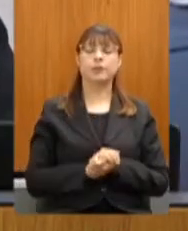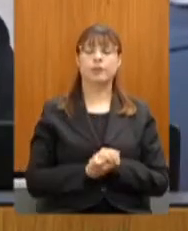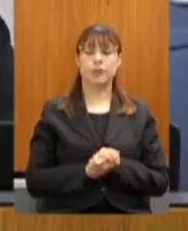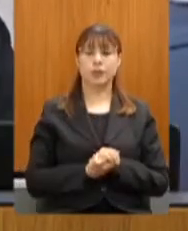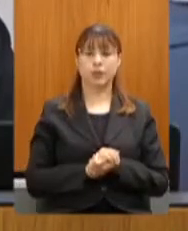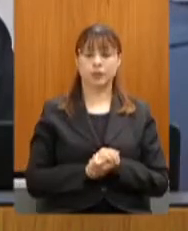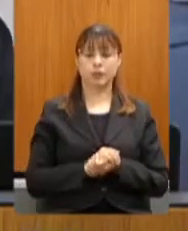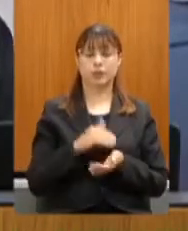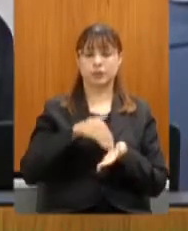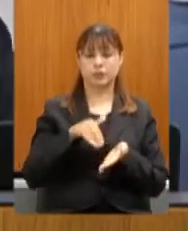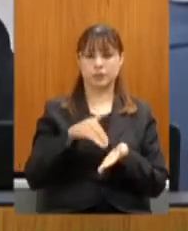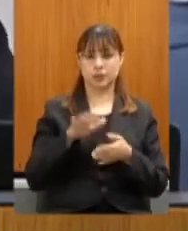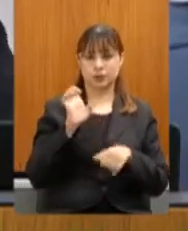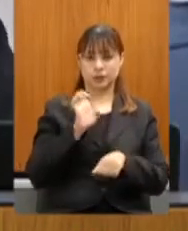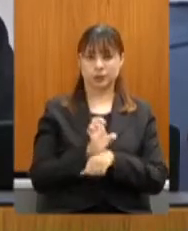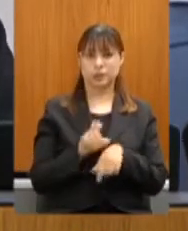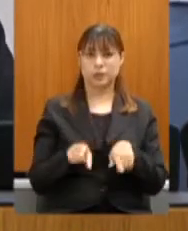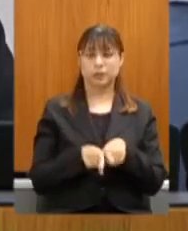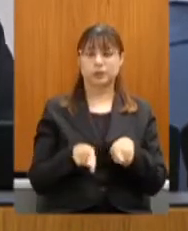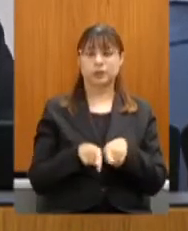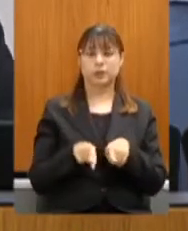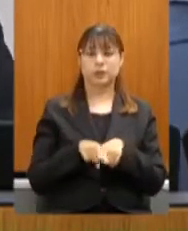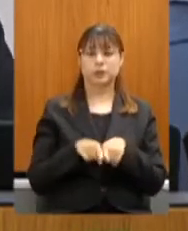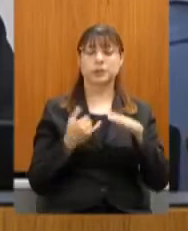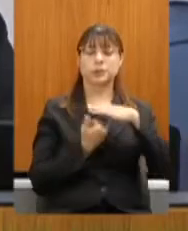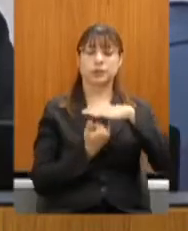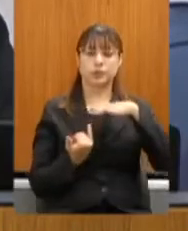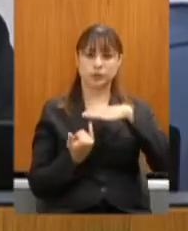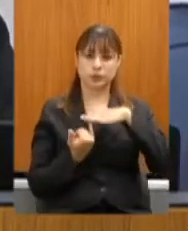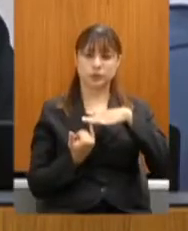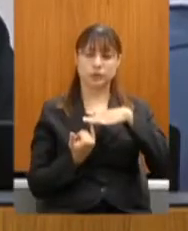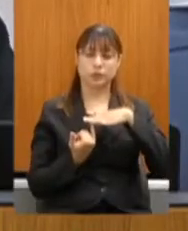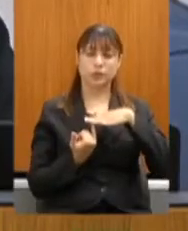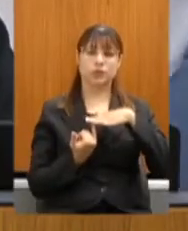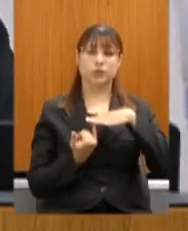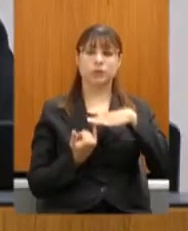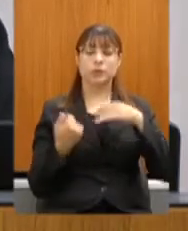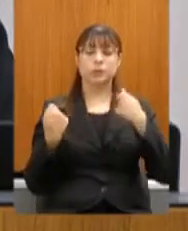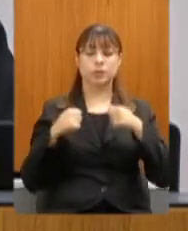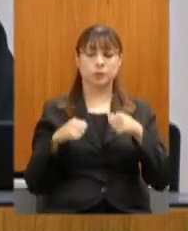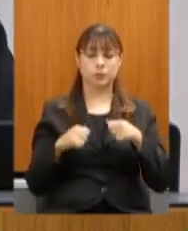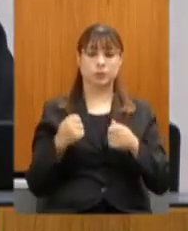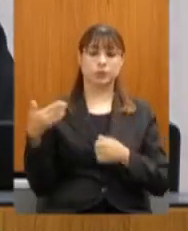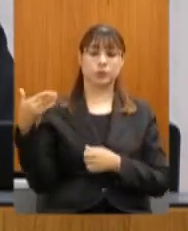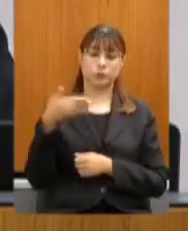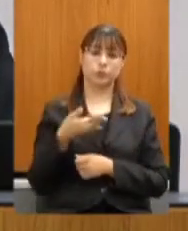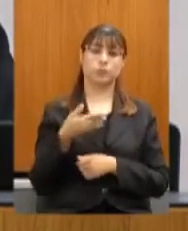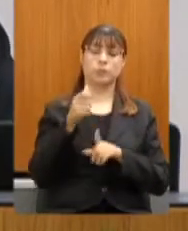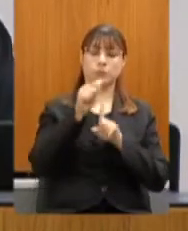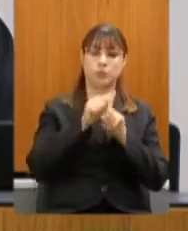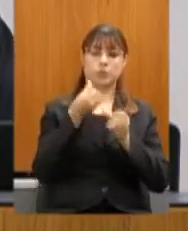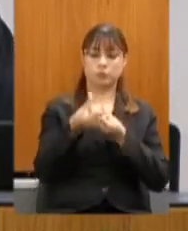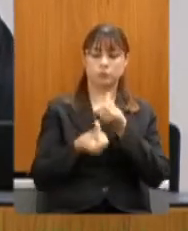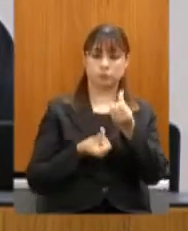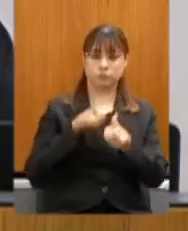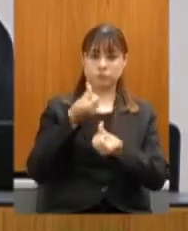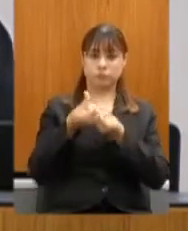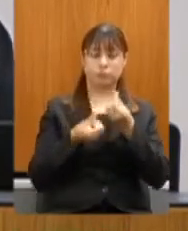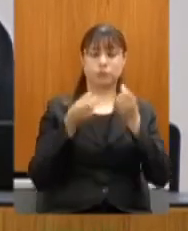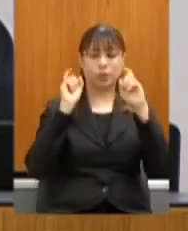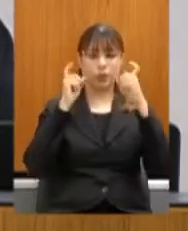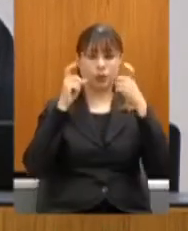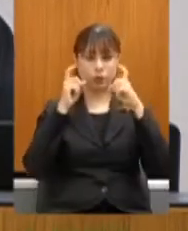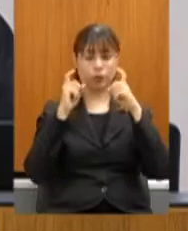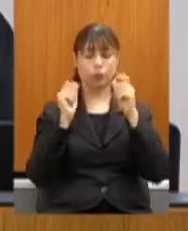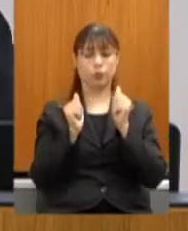entidades da administração direta e indireta devem comparecer semestralmente à reunião